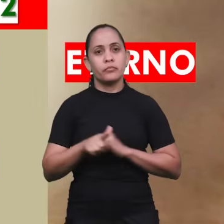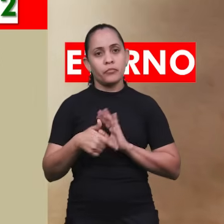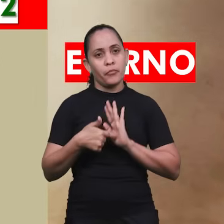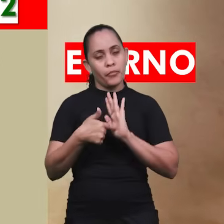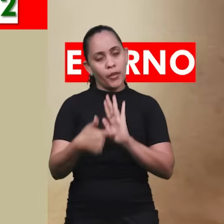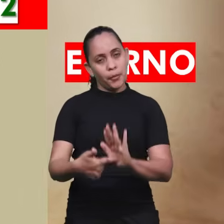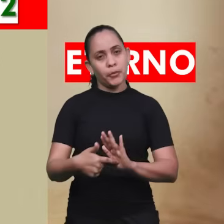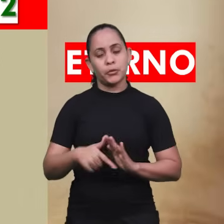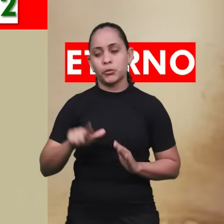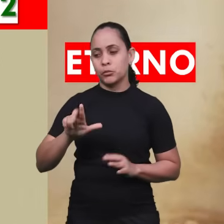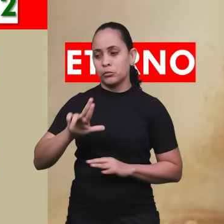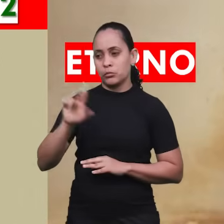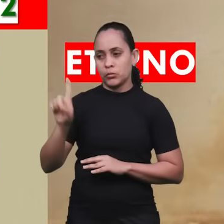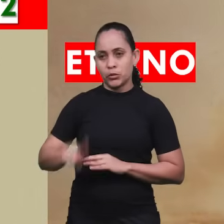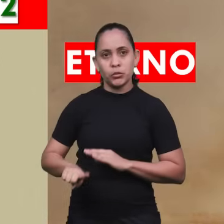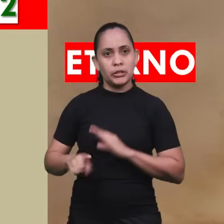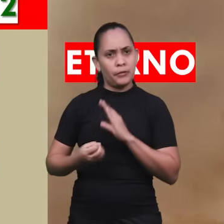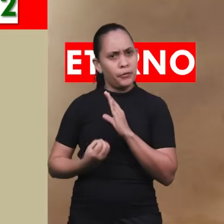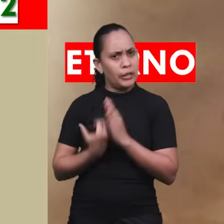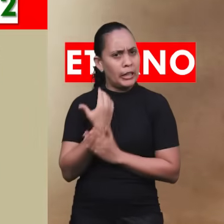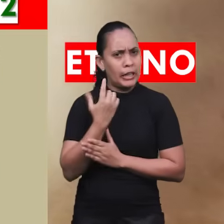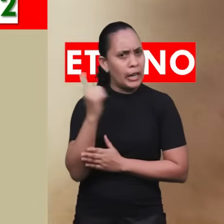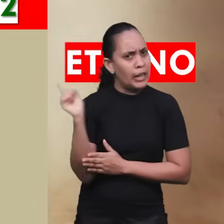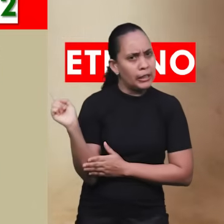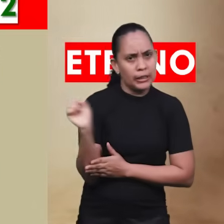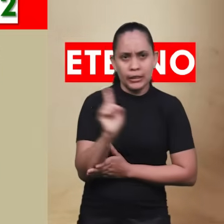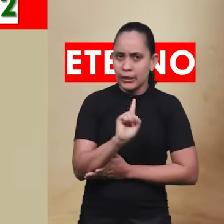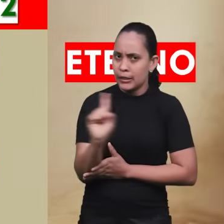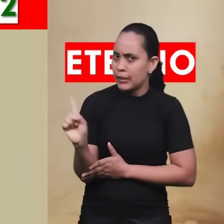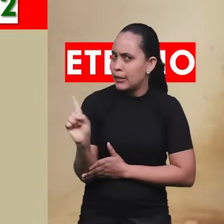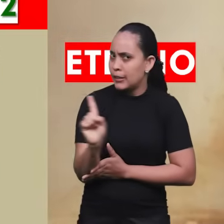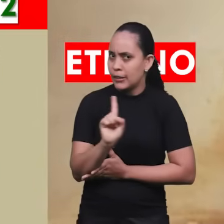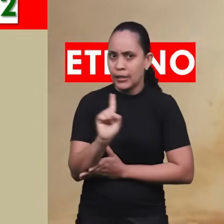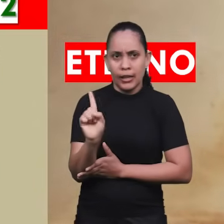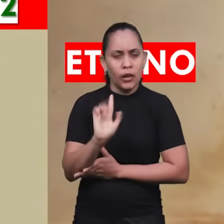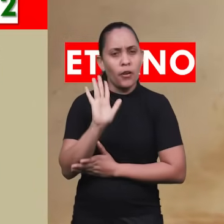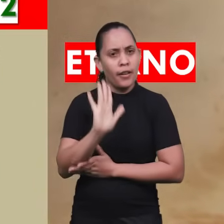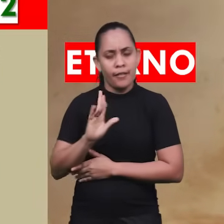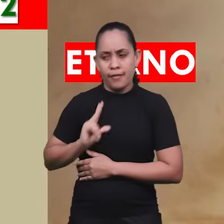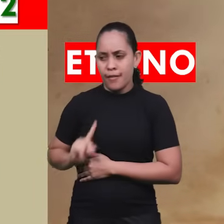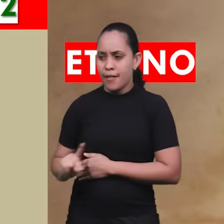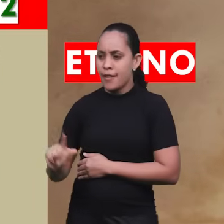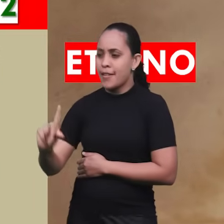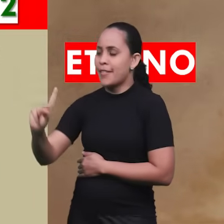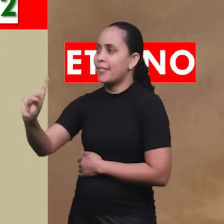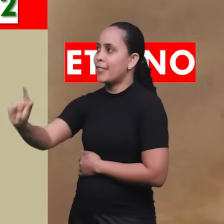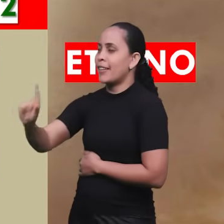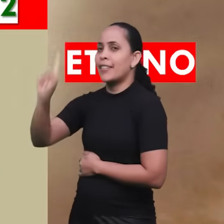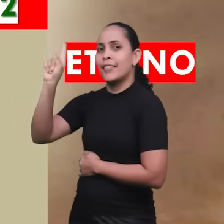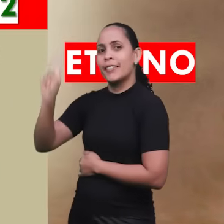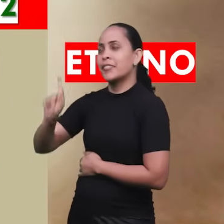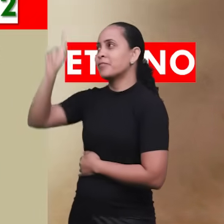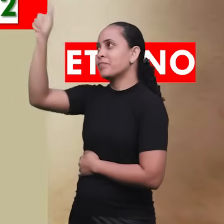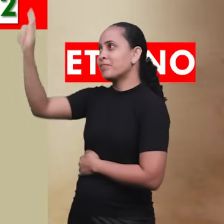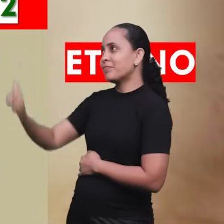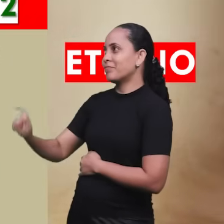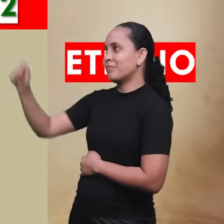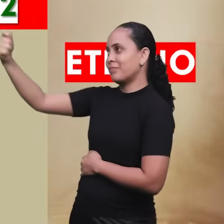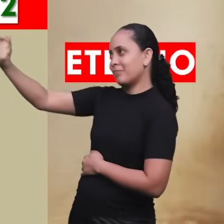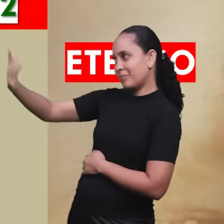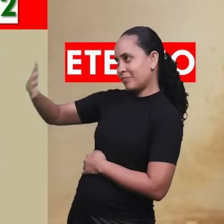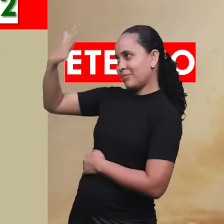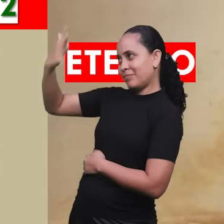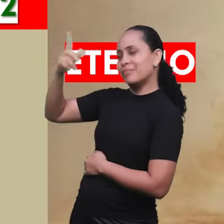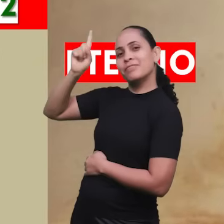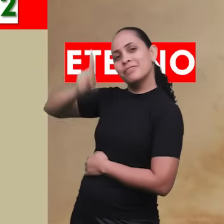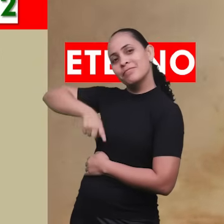nos diz assim: é uma luz que não foi criada, ela já é pré-existente, ela é eterna, que subsiste por si